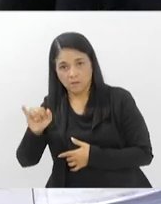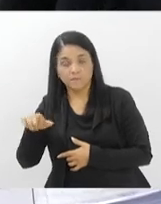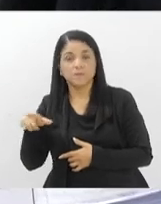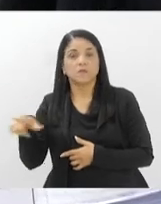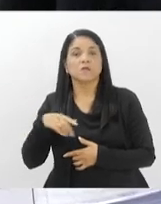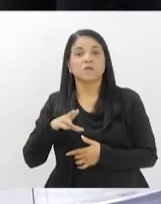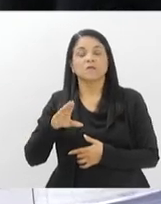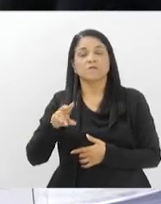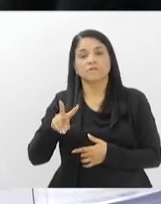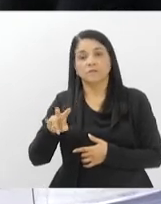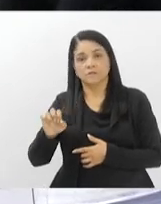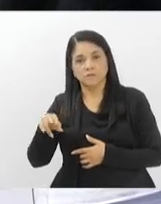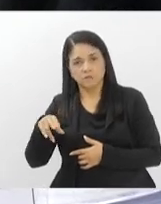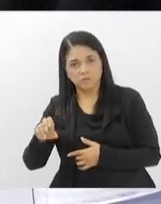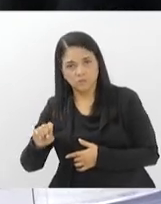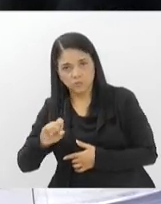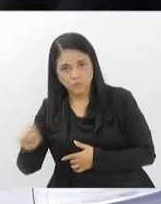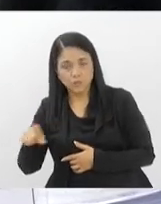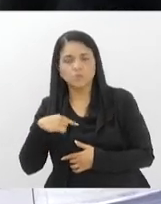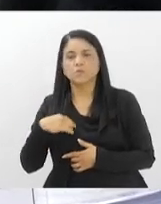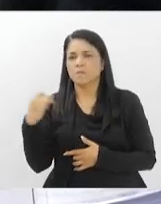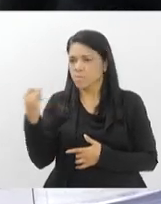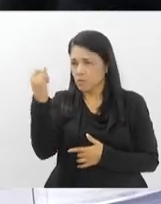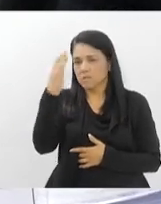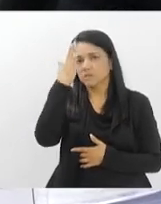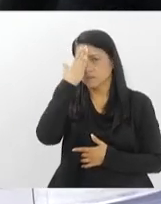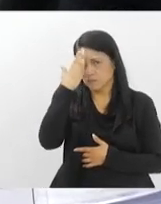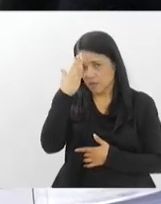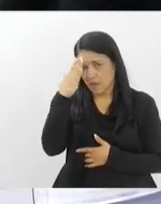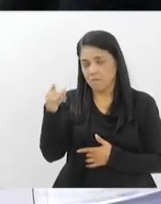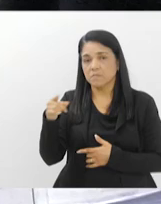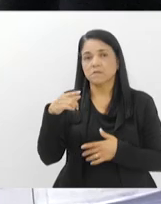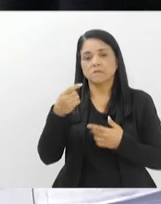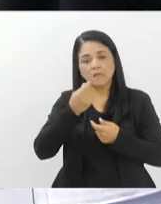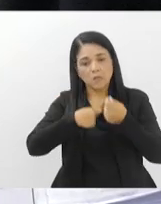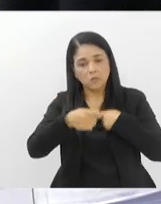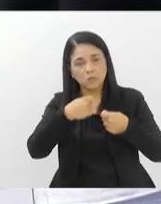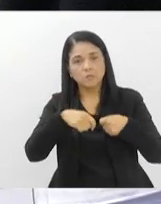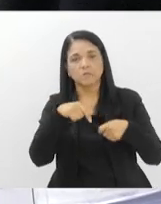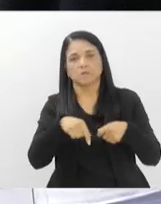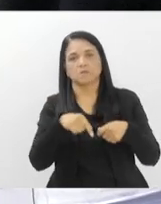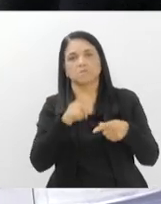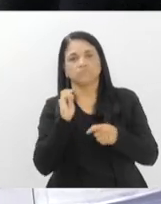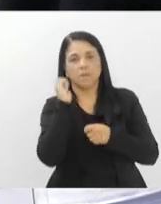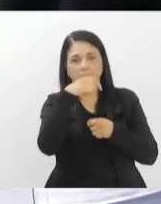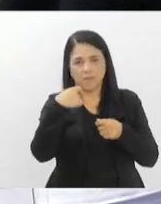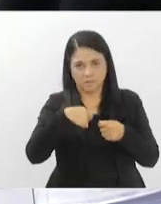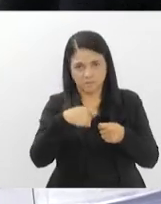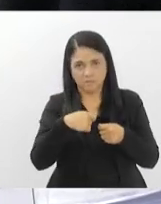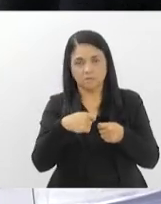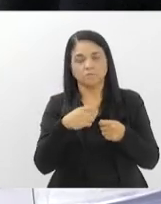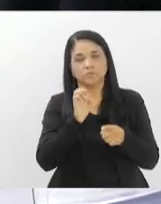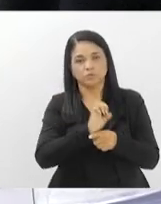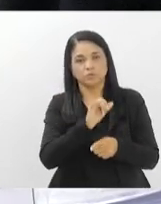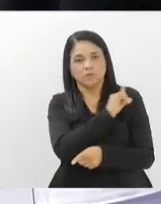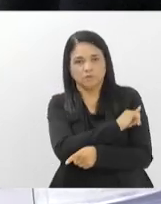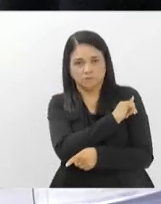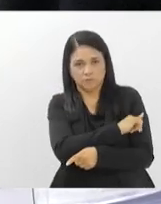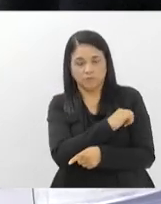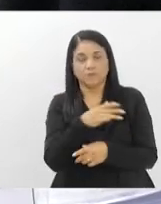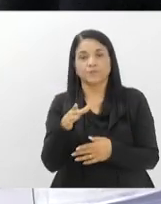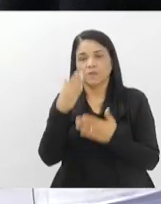da importância dessa atividade econômica, né, para o nosso estado. Então, agradeço ao deputado